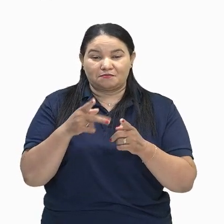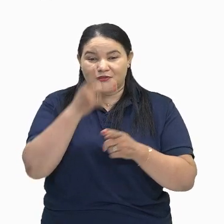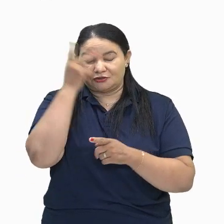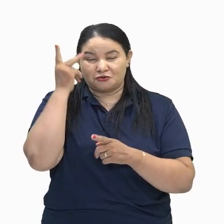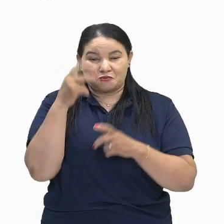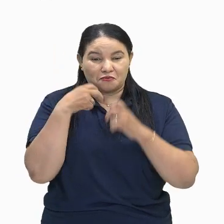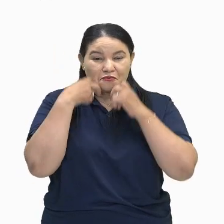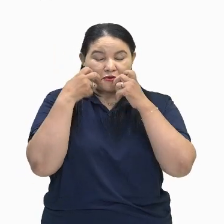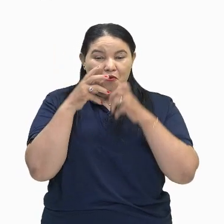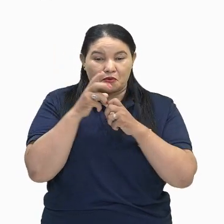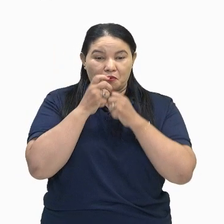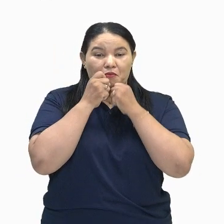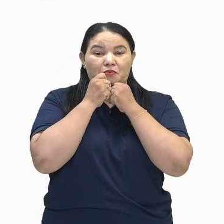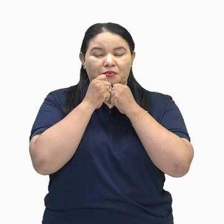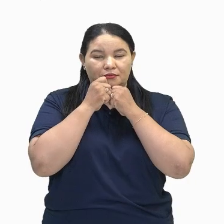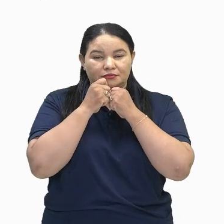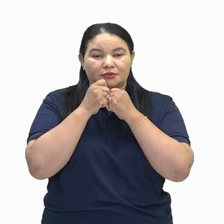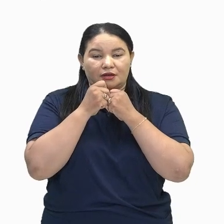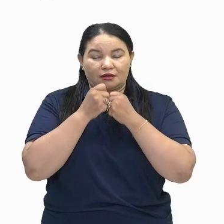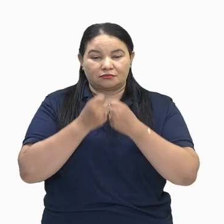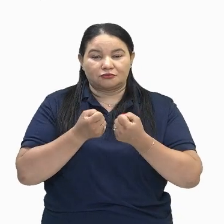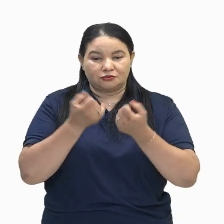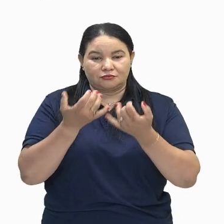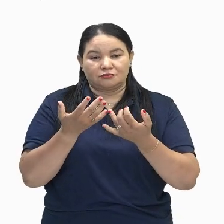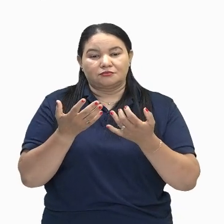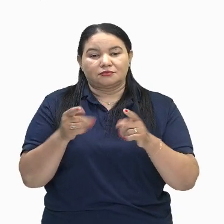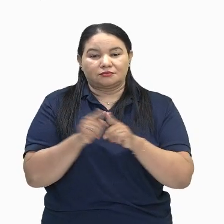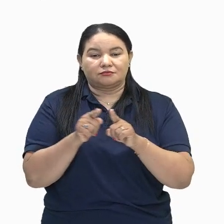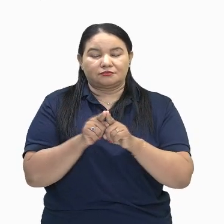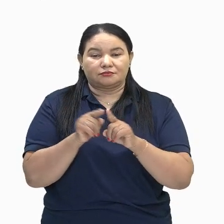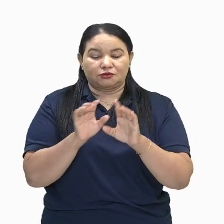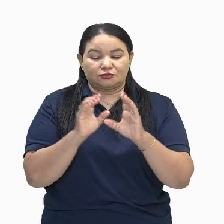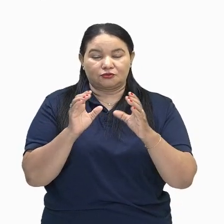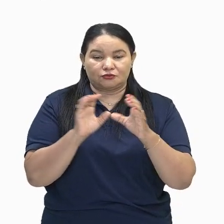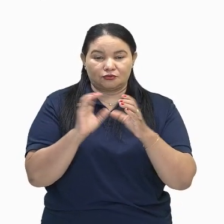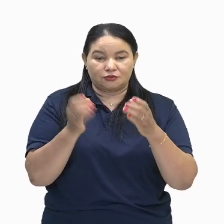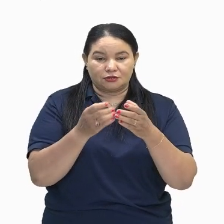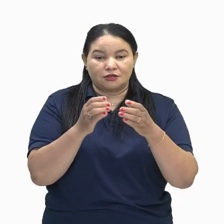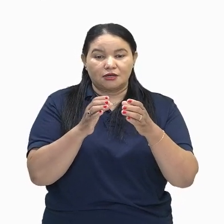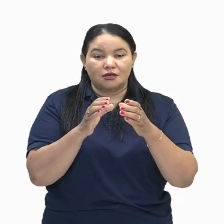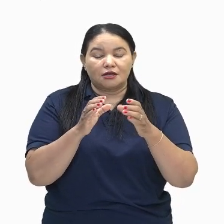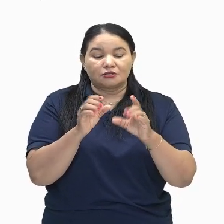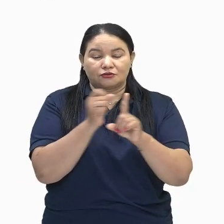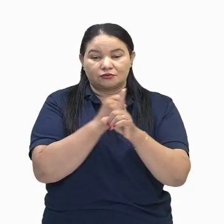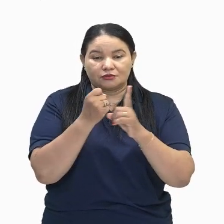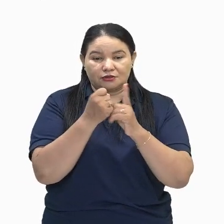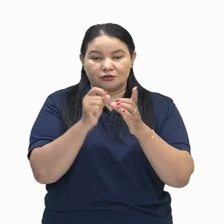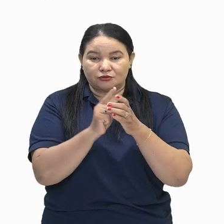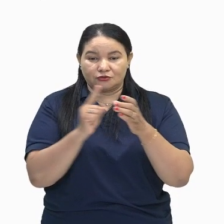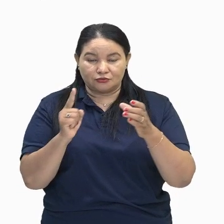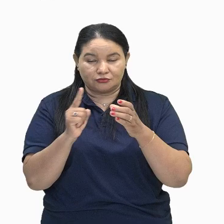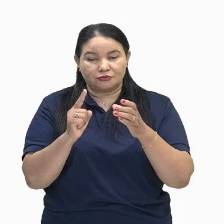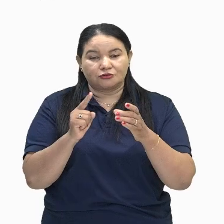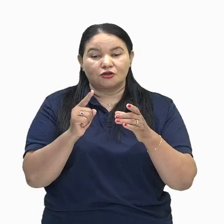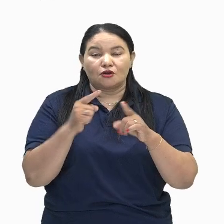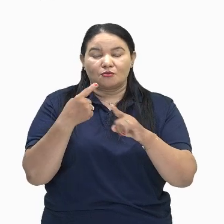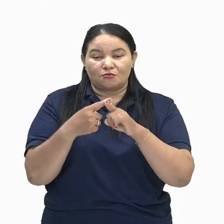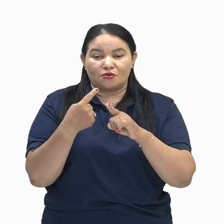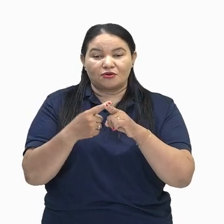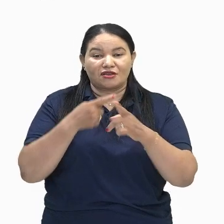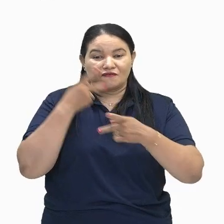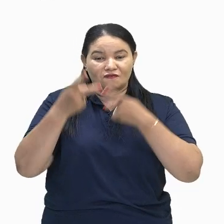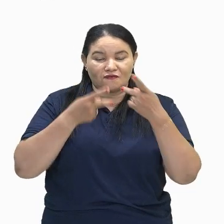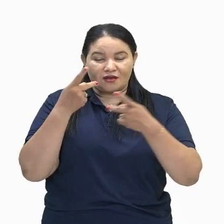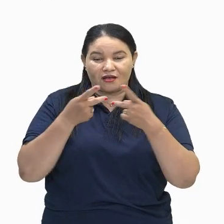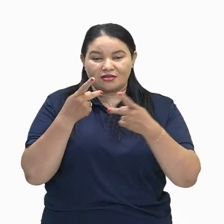pessoa. Ela pode ser excluída socialmente porque fala um dialeto diferente ou com um sotaque